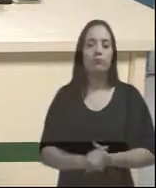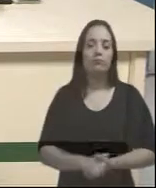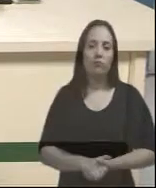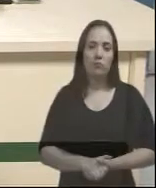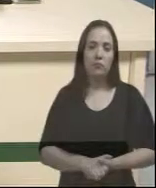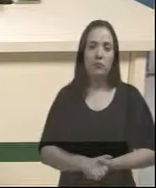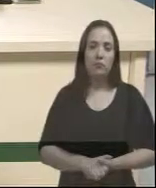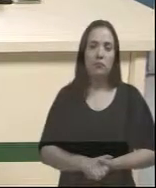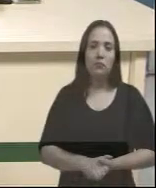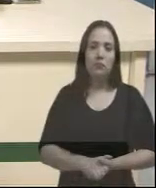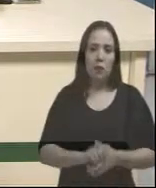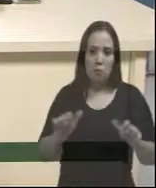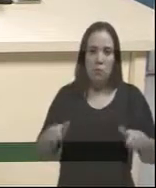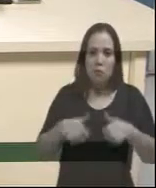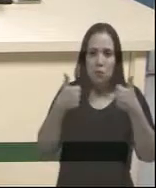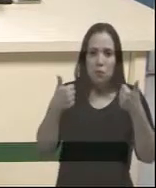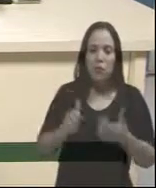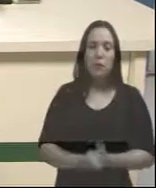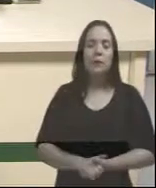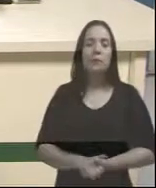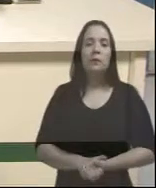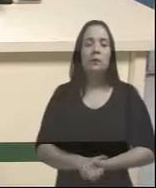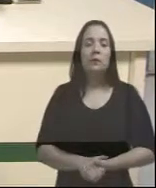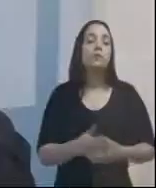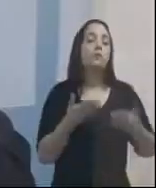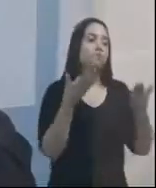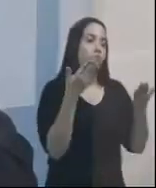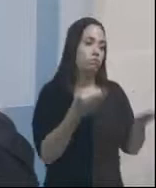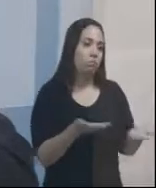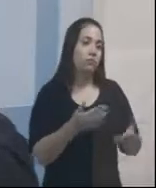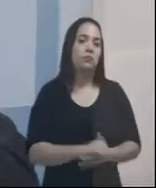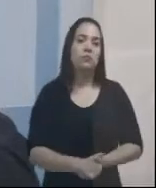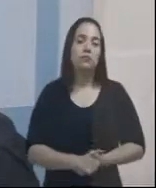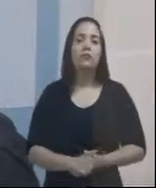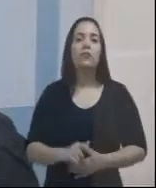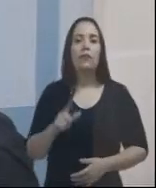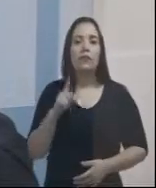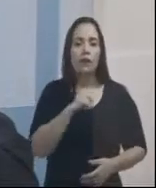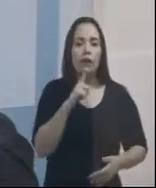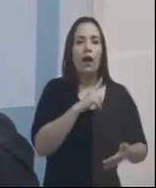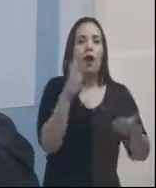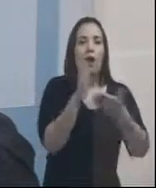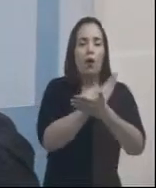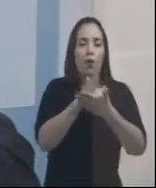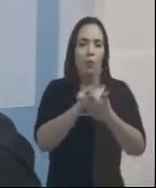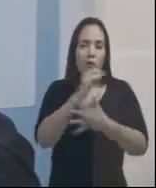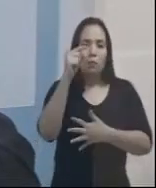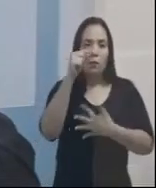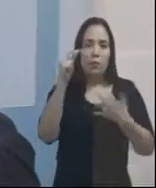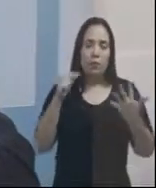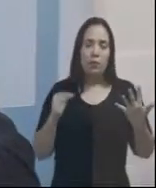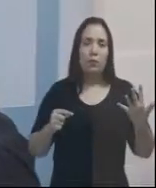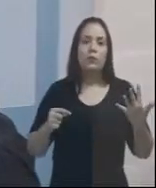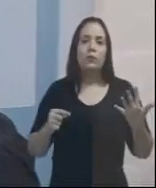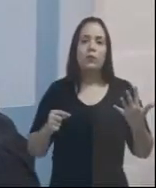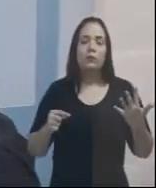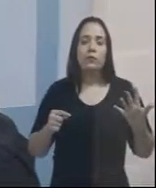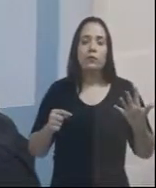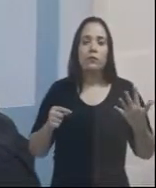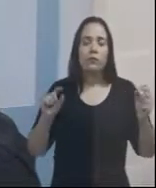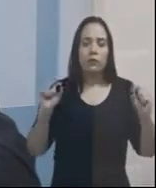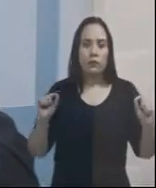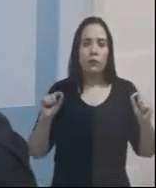importante, melhorou, deputado? Olha, Carlos Frederico, existem algumas questões que